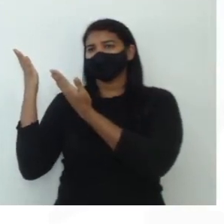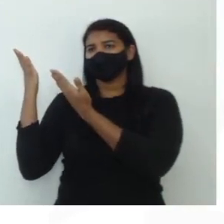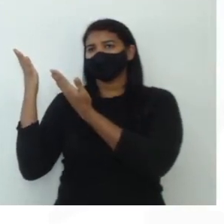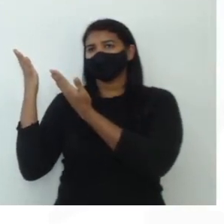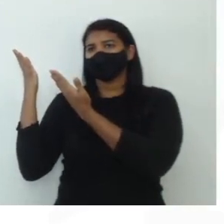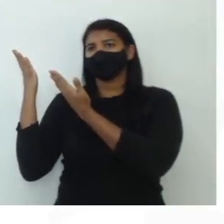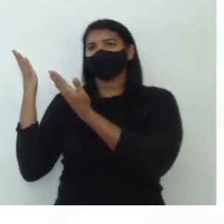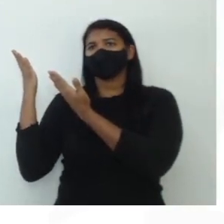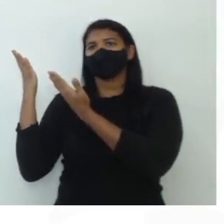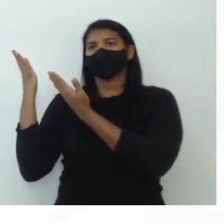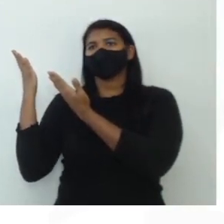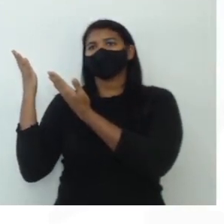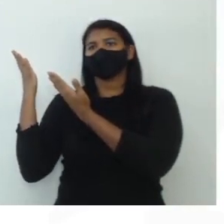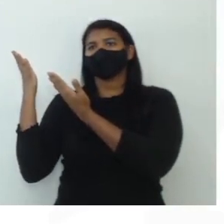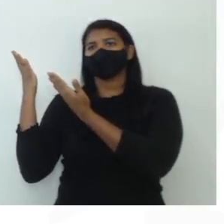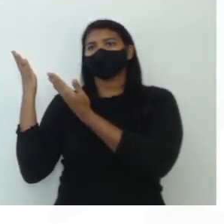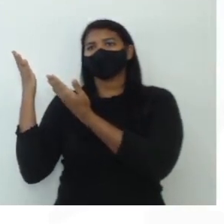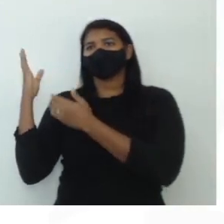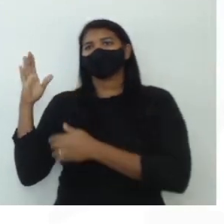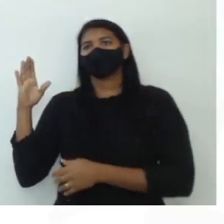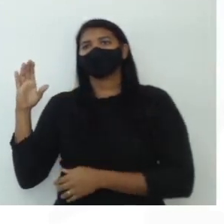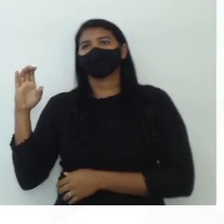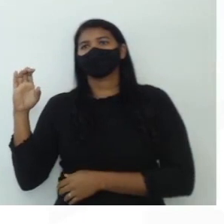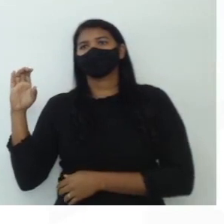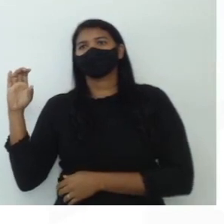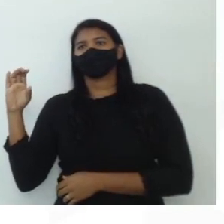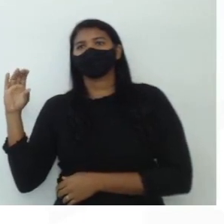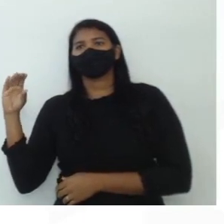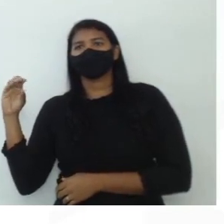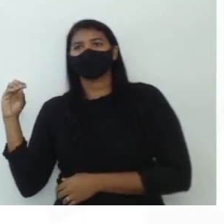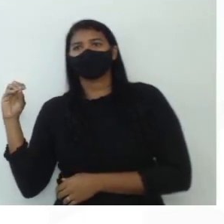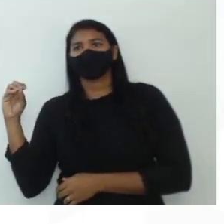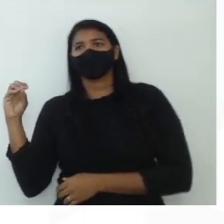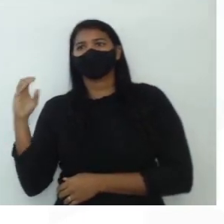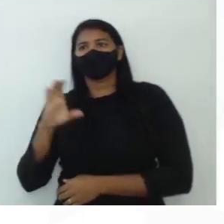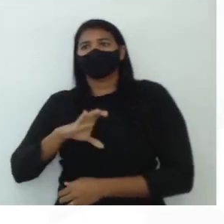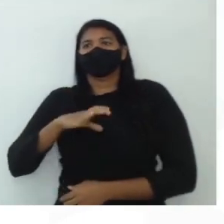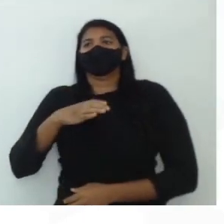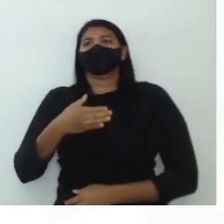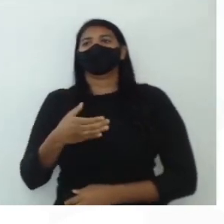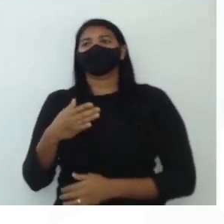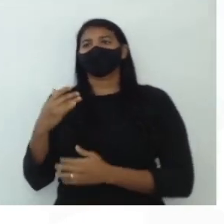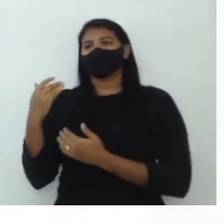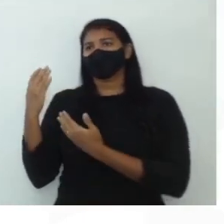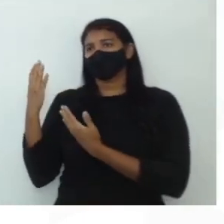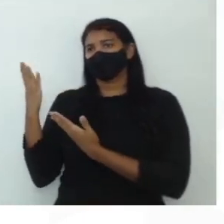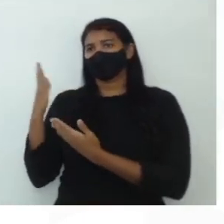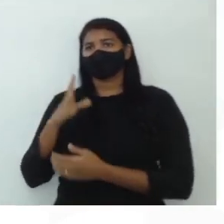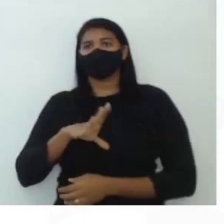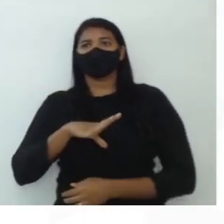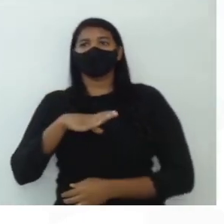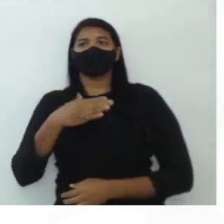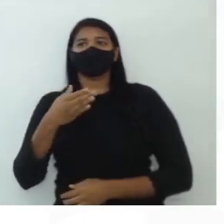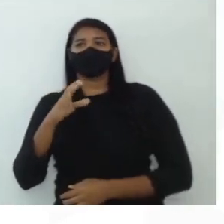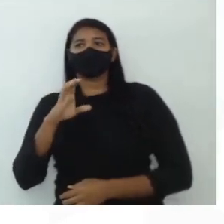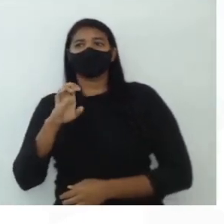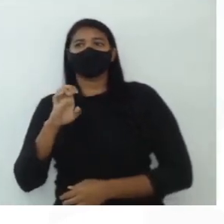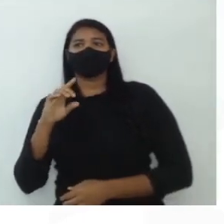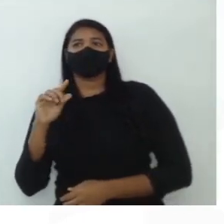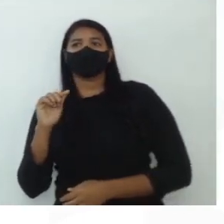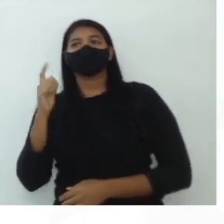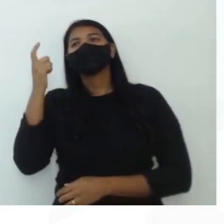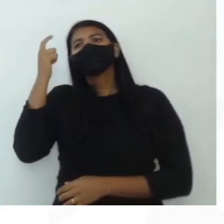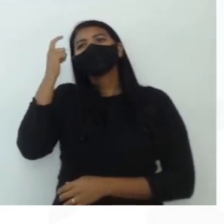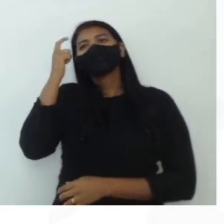A gente tem de um lado, né, o ego e o eco. Exatamente. A questão do ego é justamente a gente